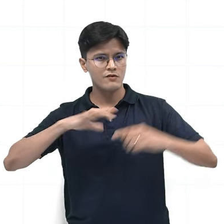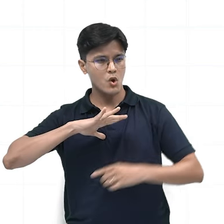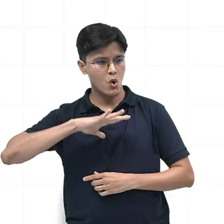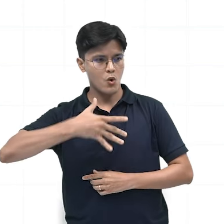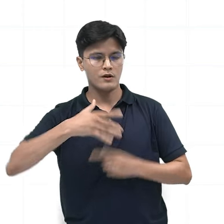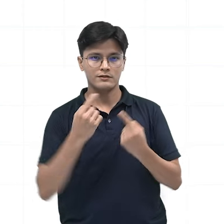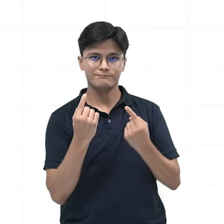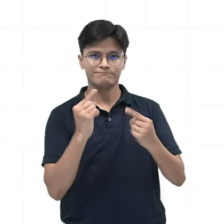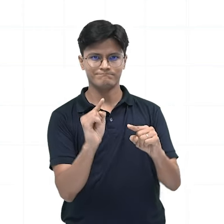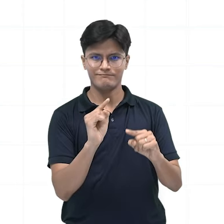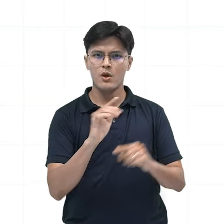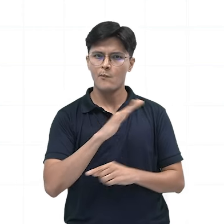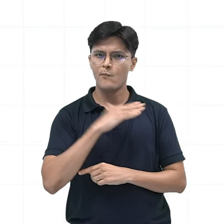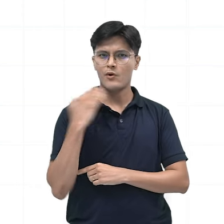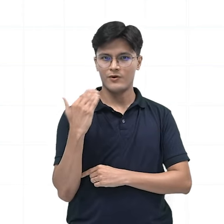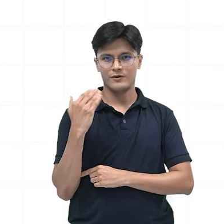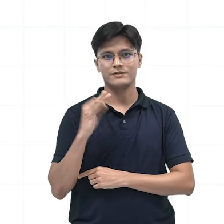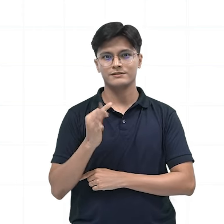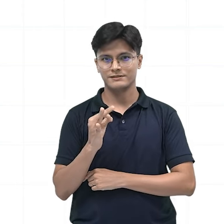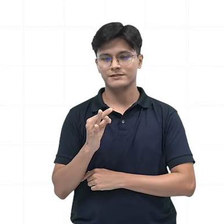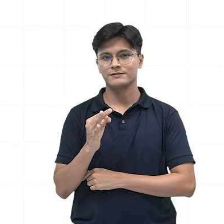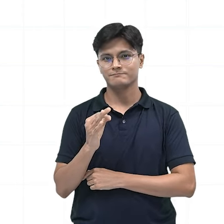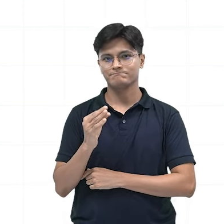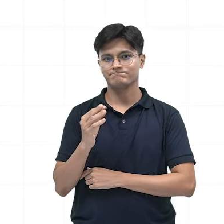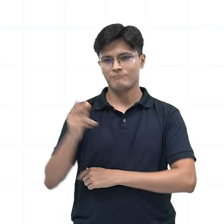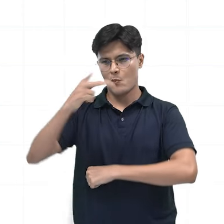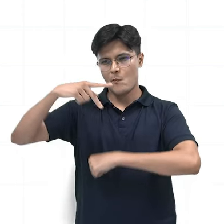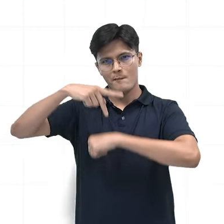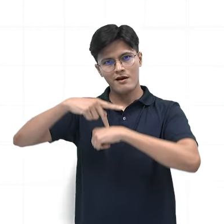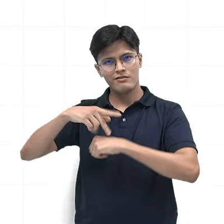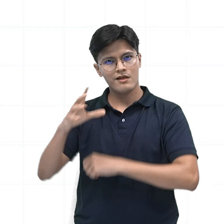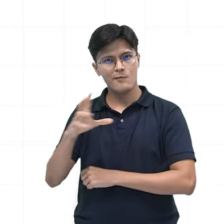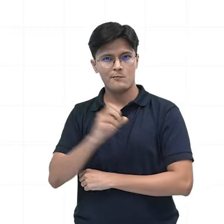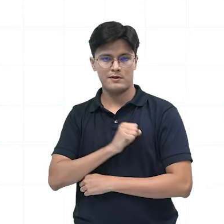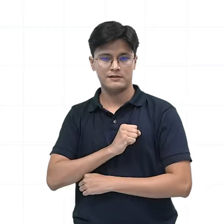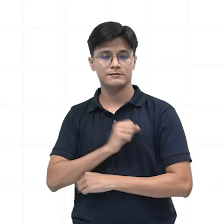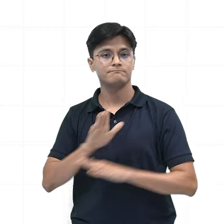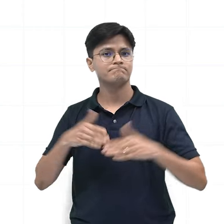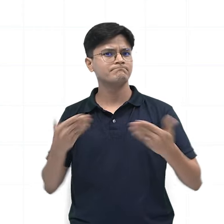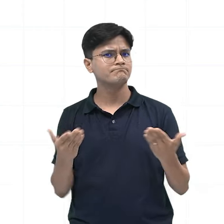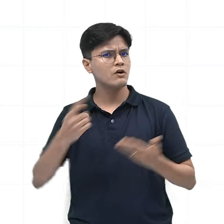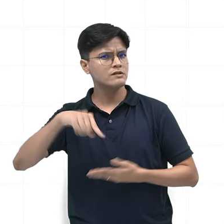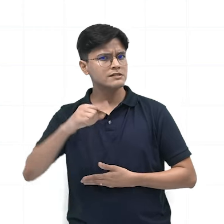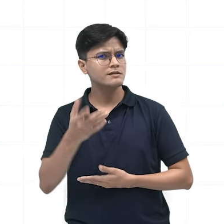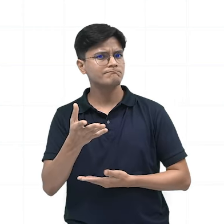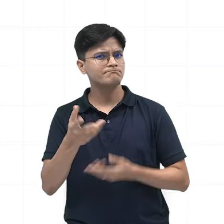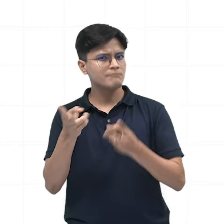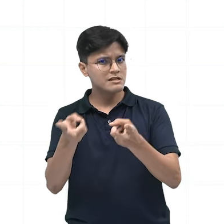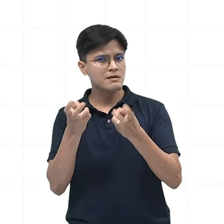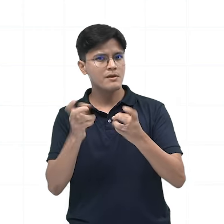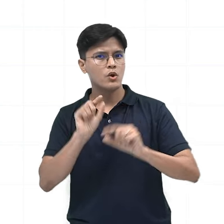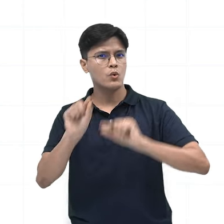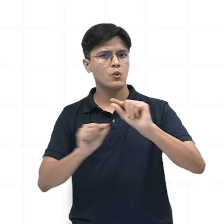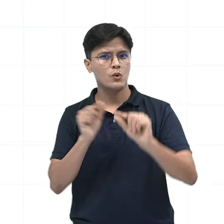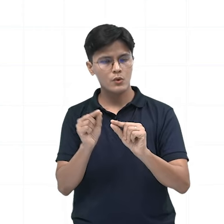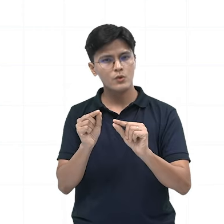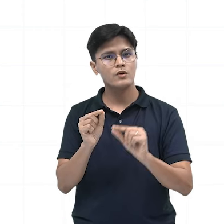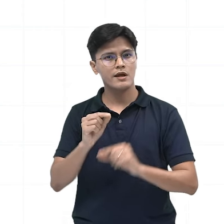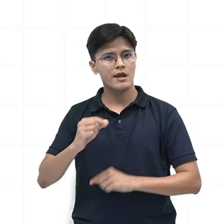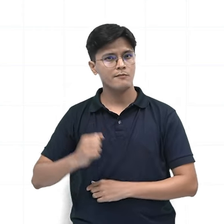própria morte, ó pátria amada. Você observa aí então que o hino nacional brasileiro,